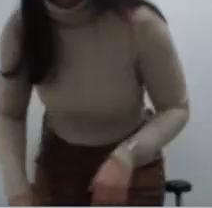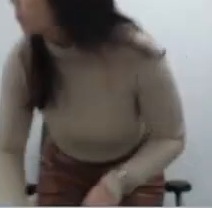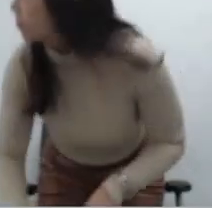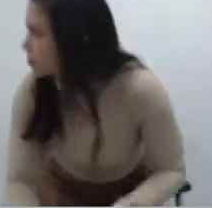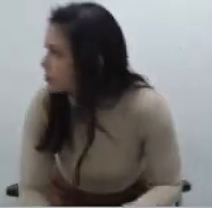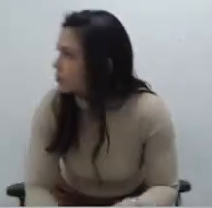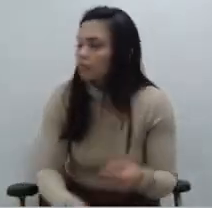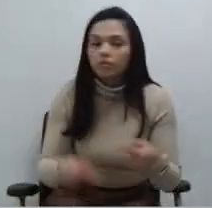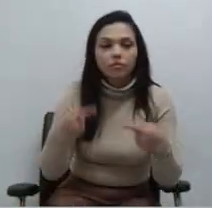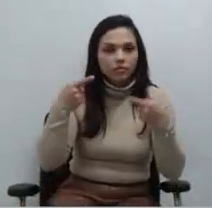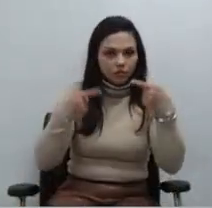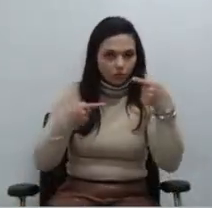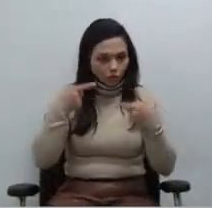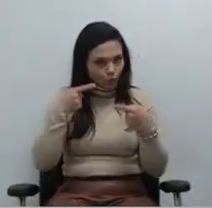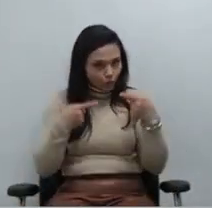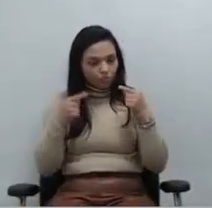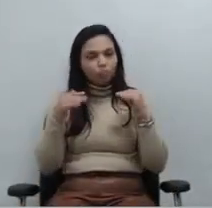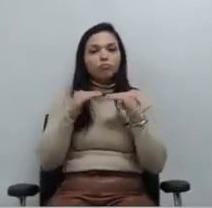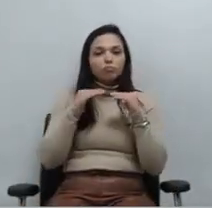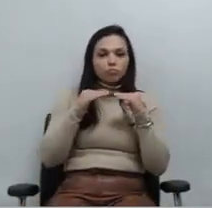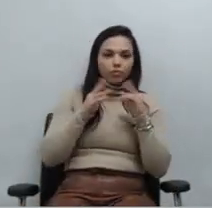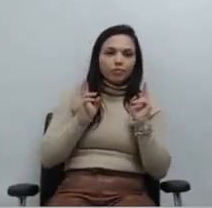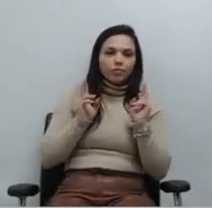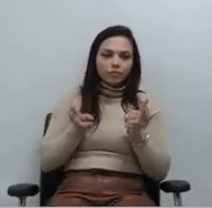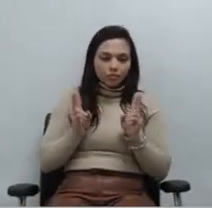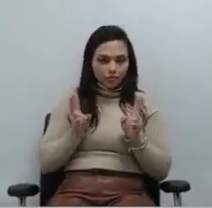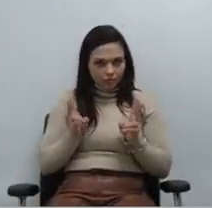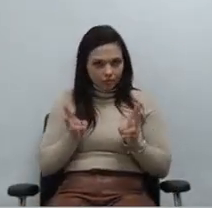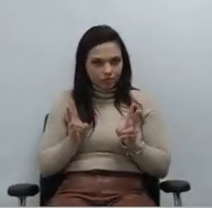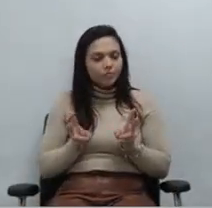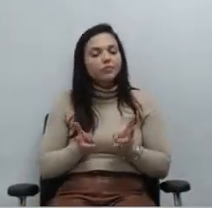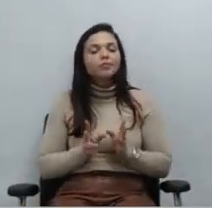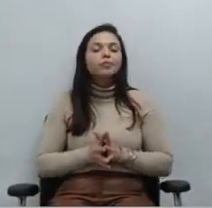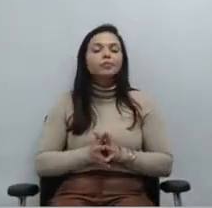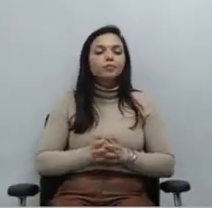Aqueles que concordam permaneçam como estão?